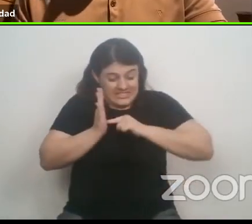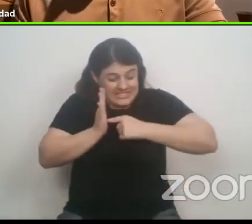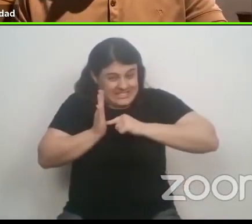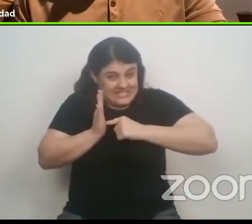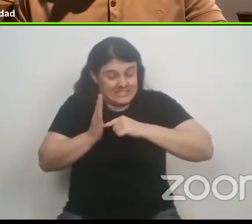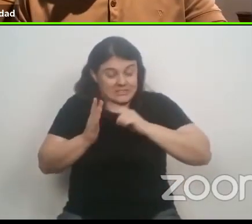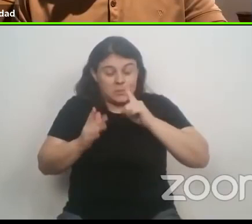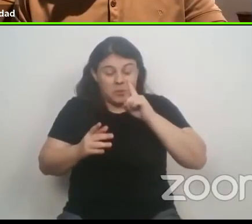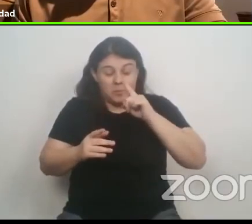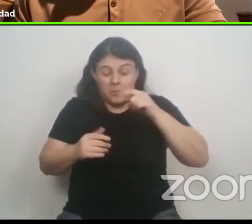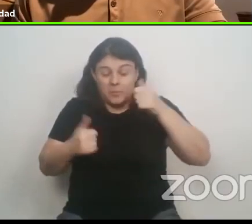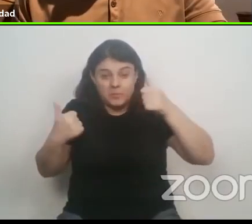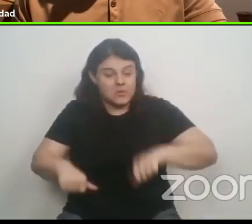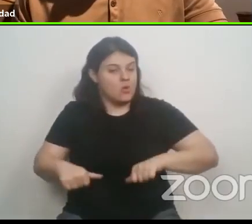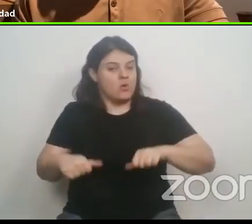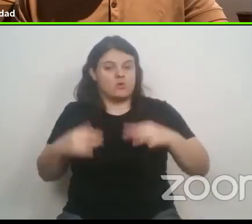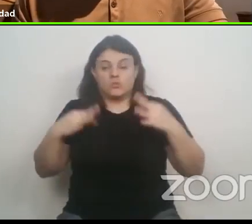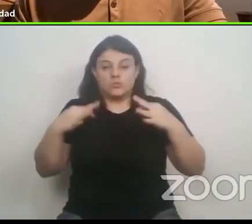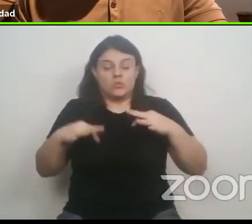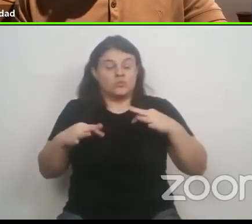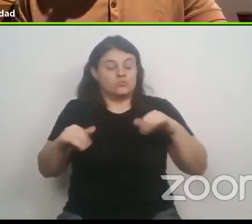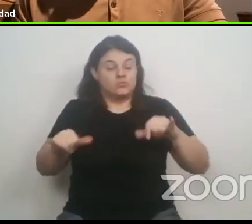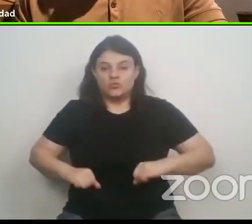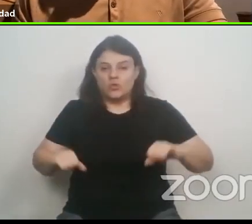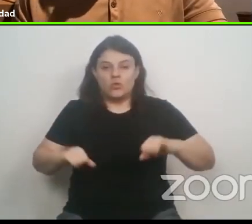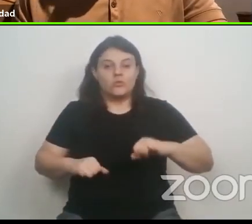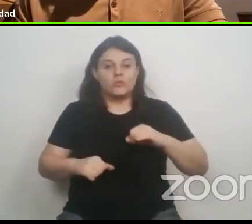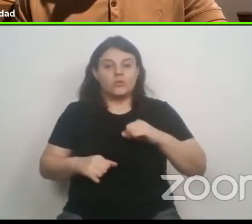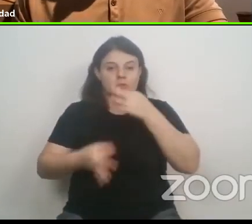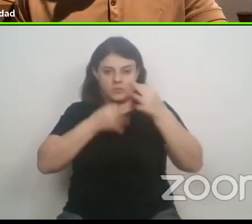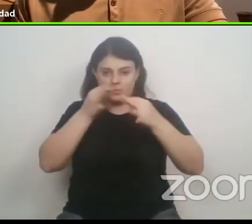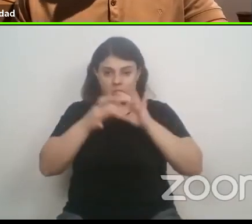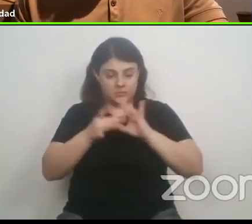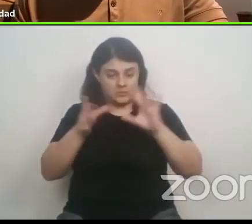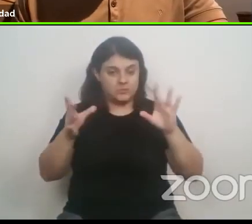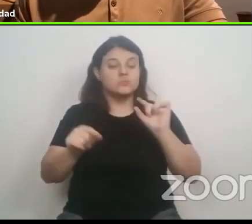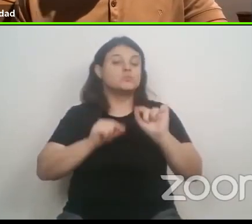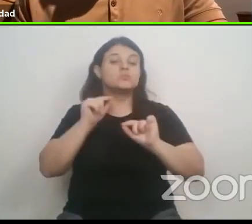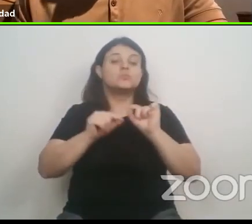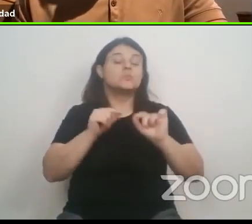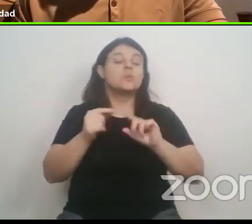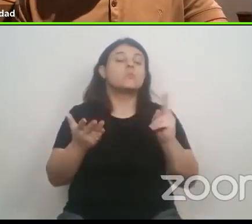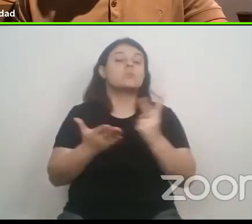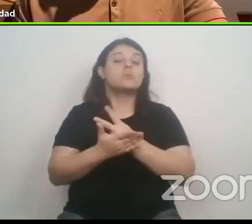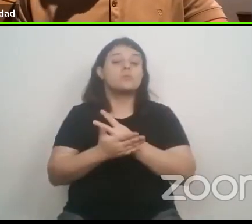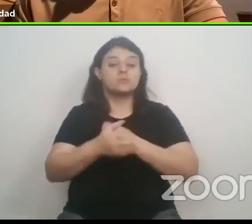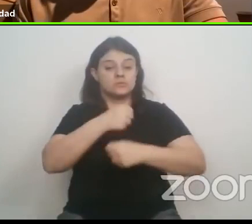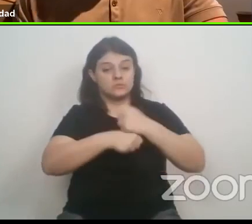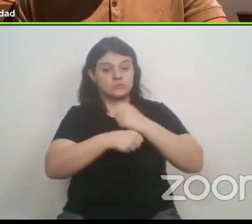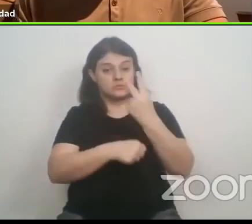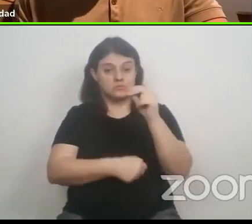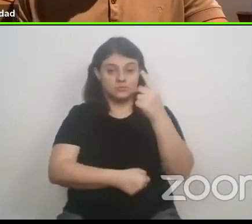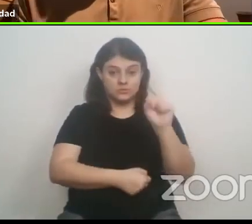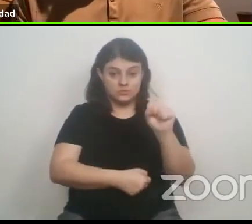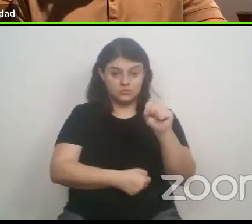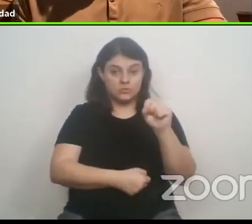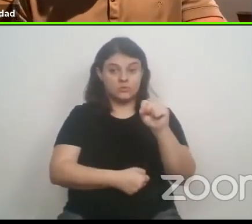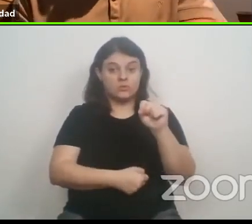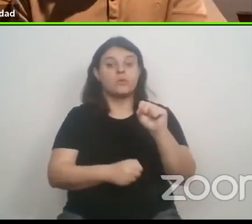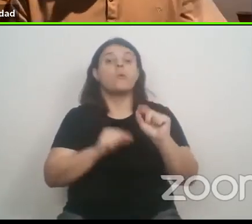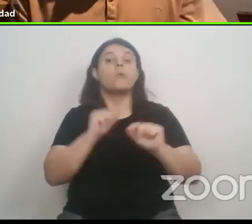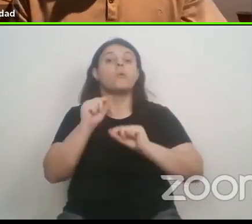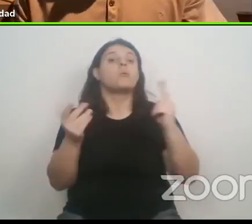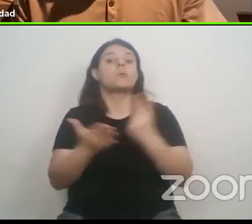né, da democracia, porque o que aconteceu em 2018 foi uma fraude.